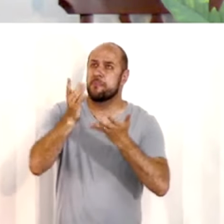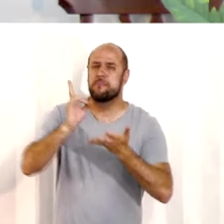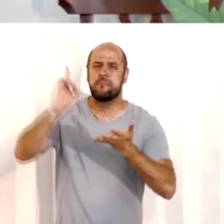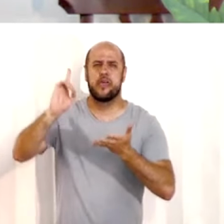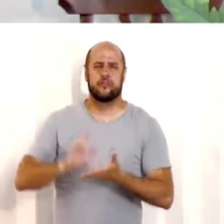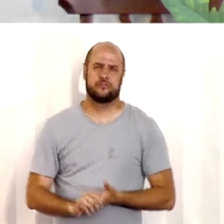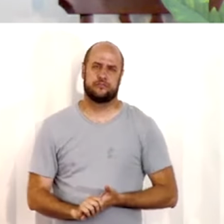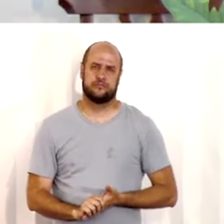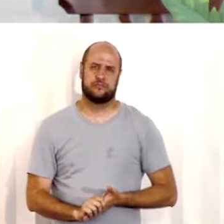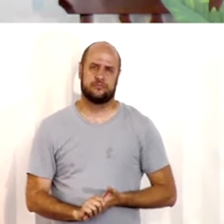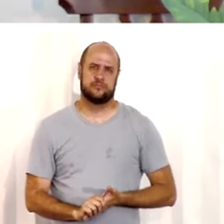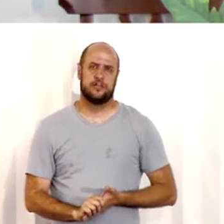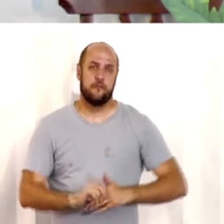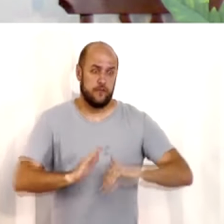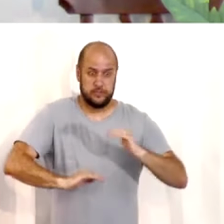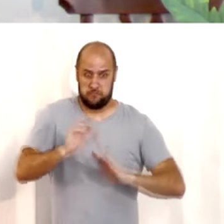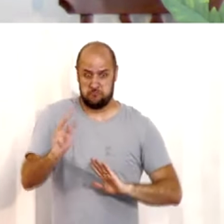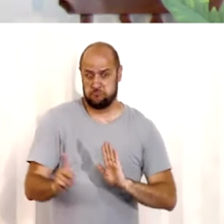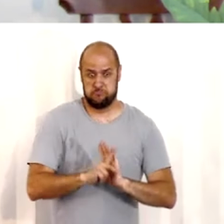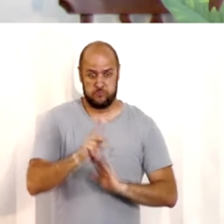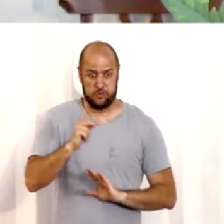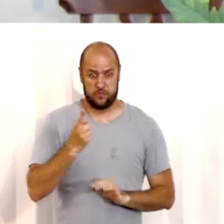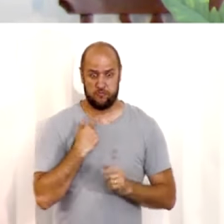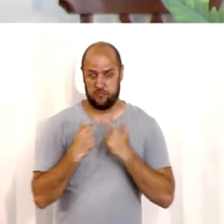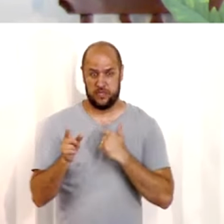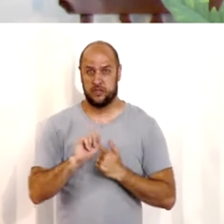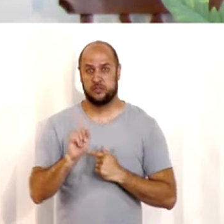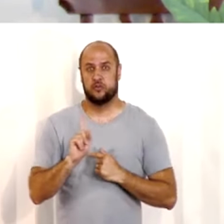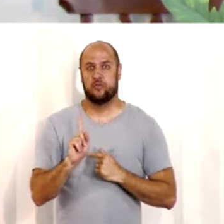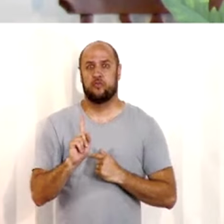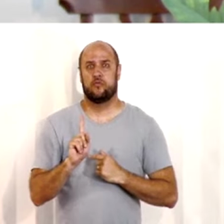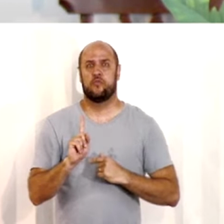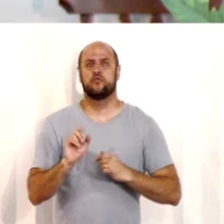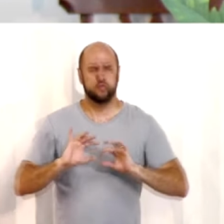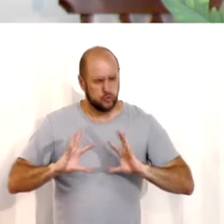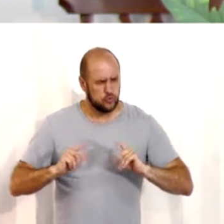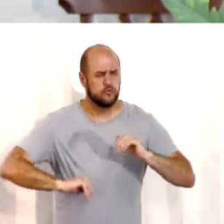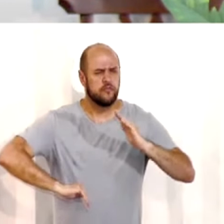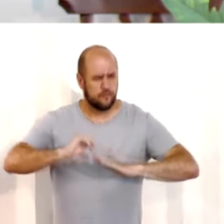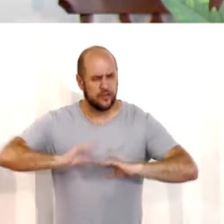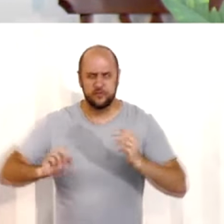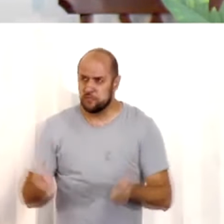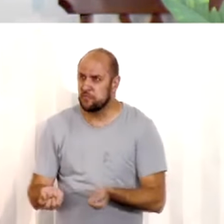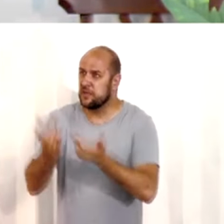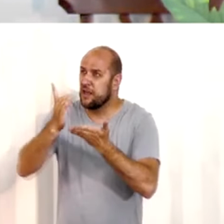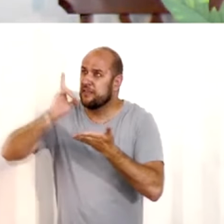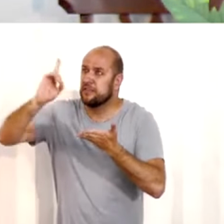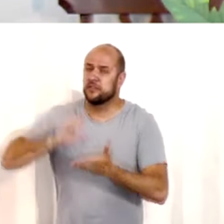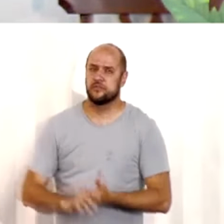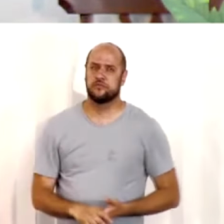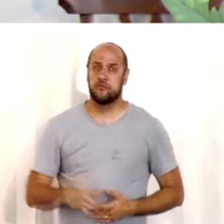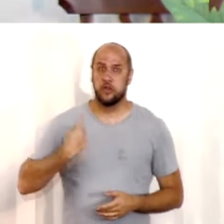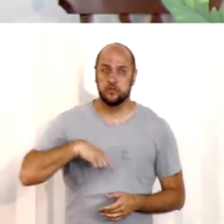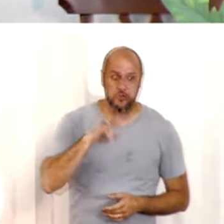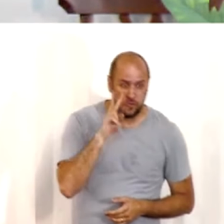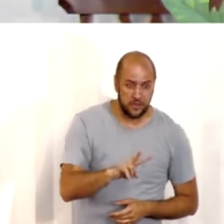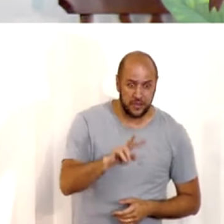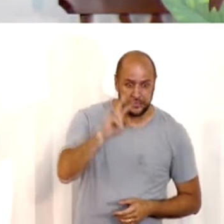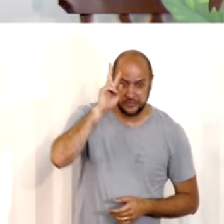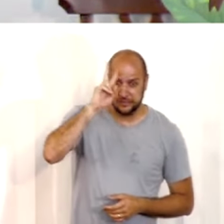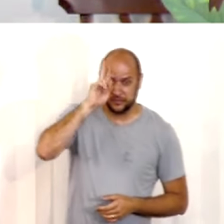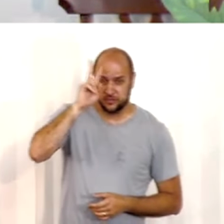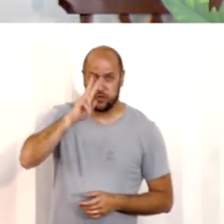porque sempre amou o seu povo, porque amou os hebreus. Por que é que nós podemos olhar para uma história como a história dos